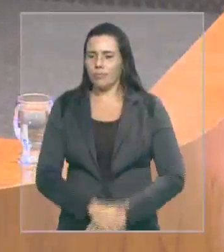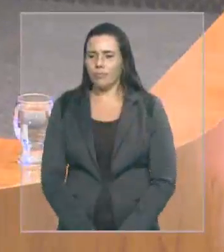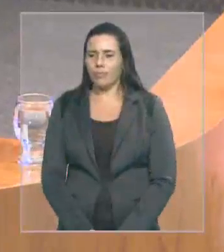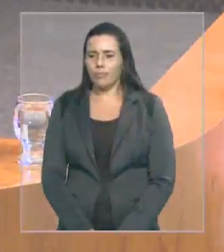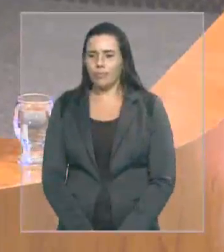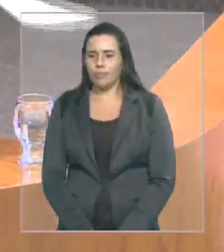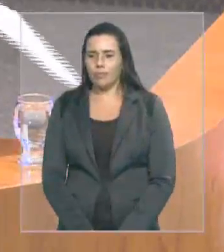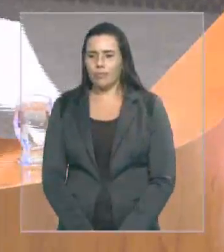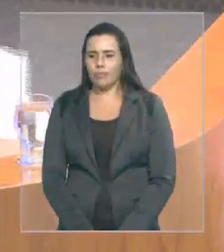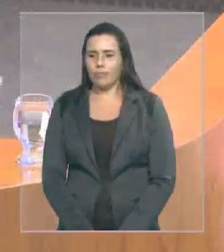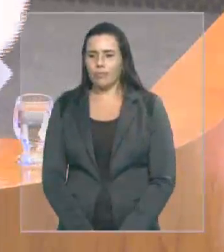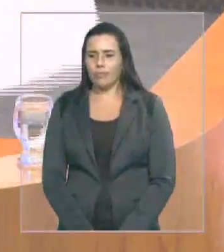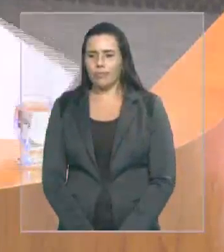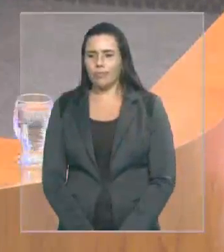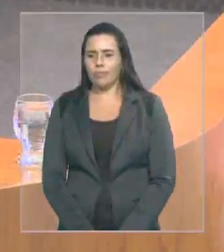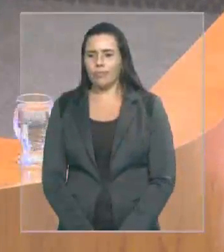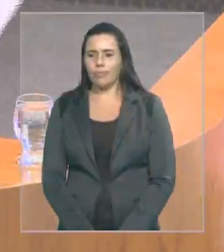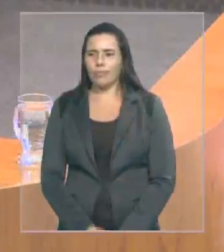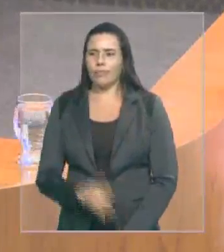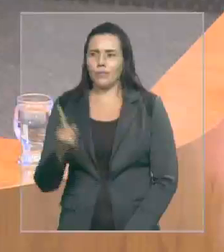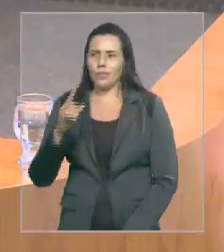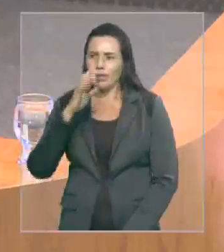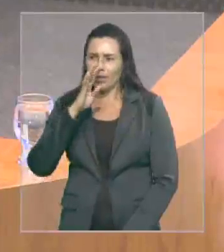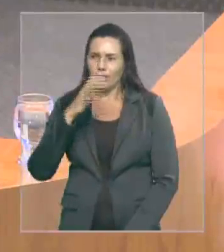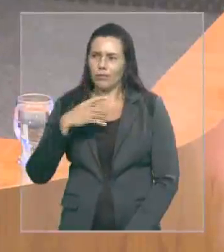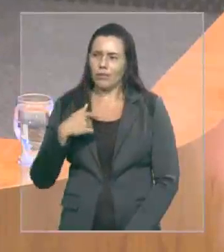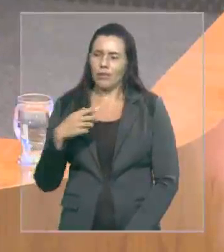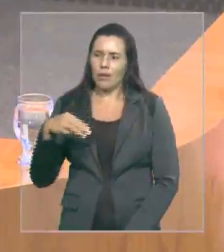Ok, mediocridade.